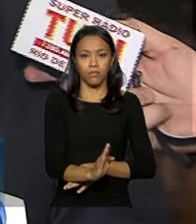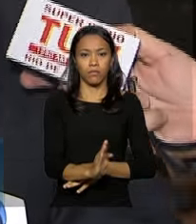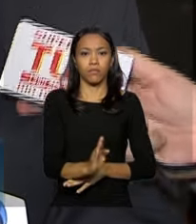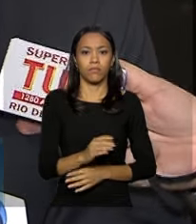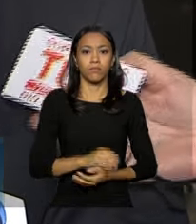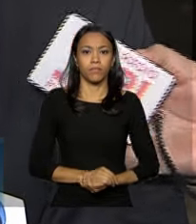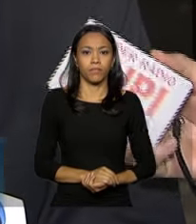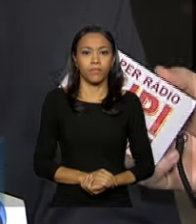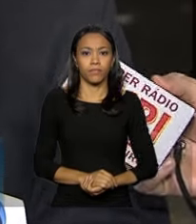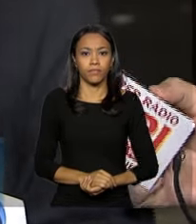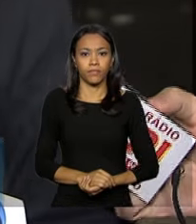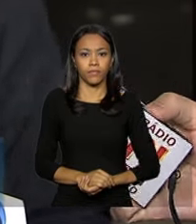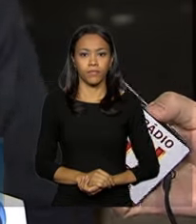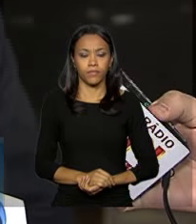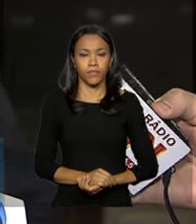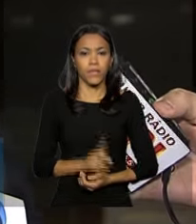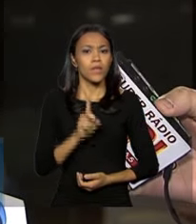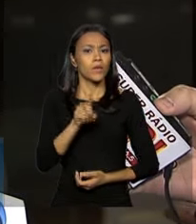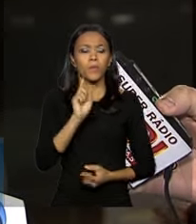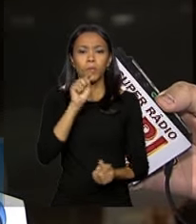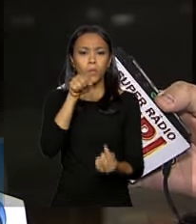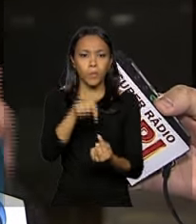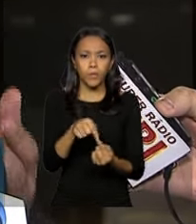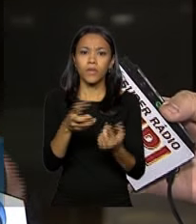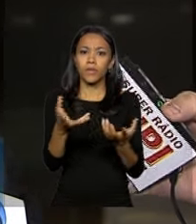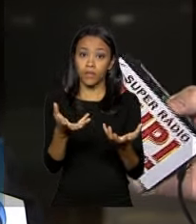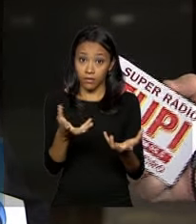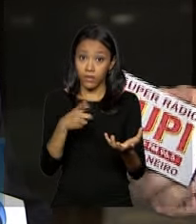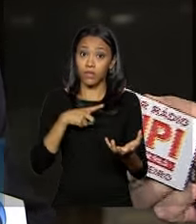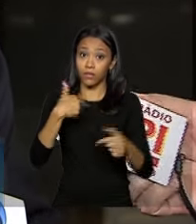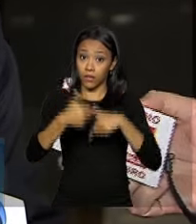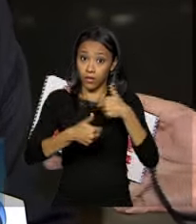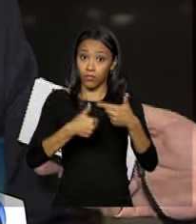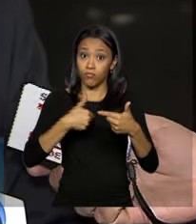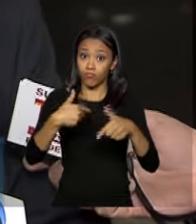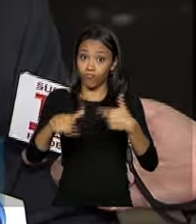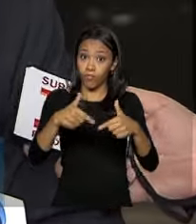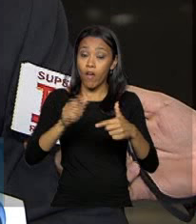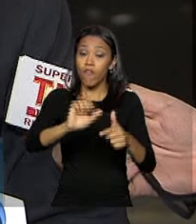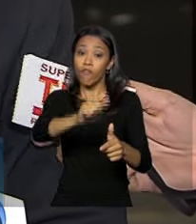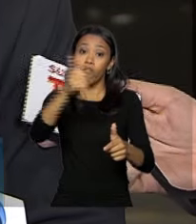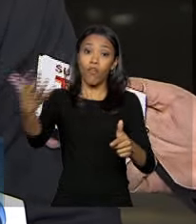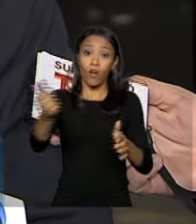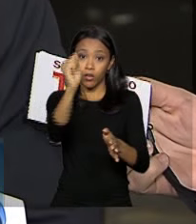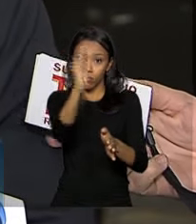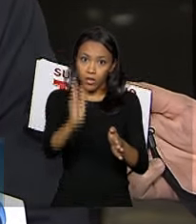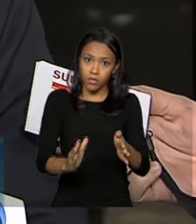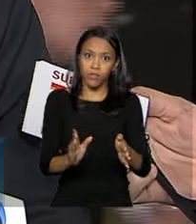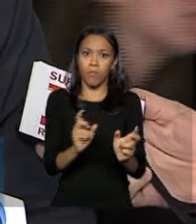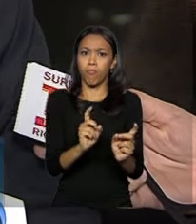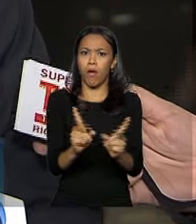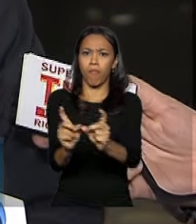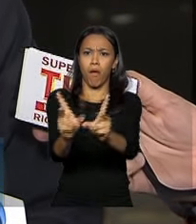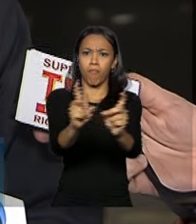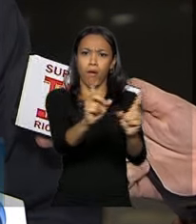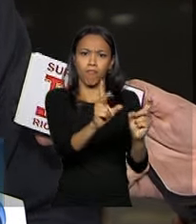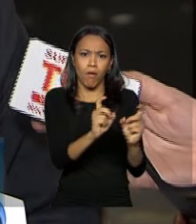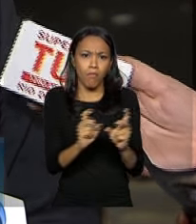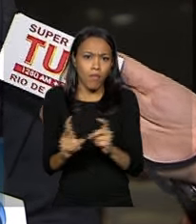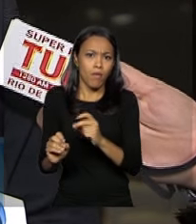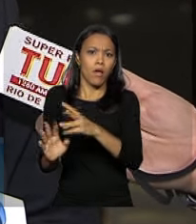empresas brasileiras que têm uma presença mais forte no mercado internacional e que têm, portanto,